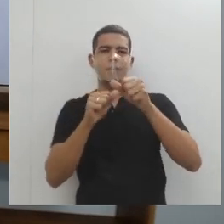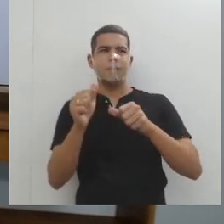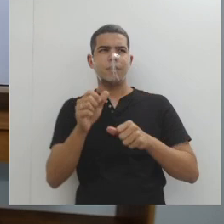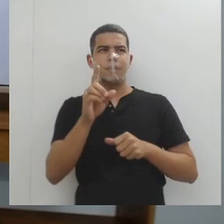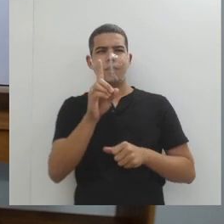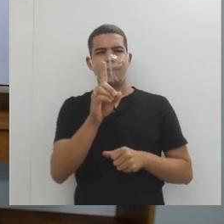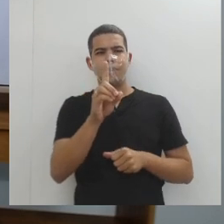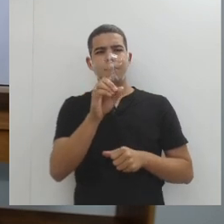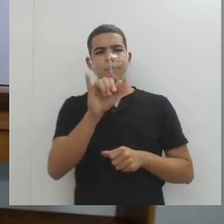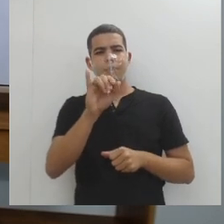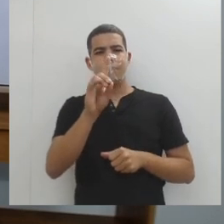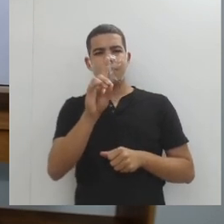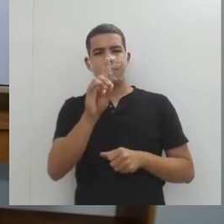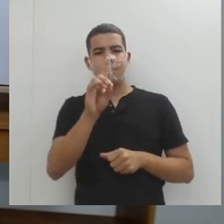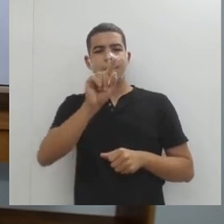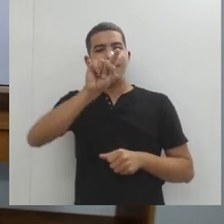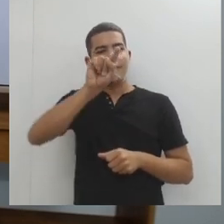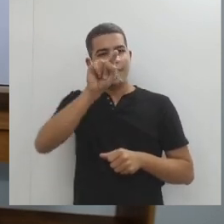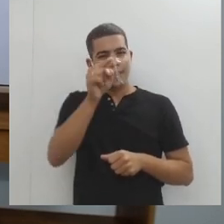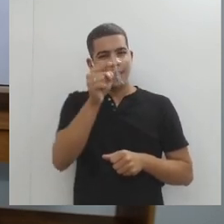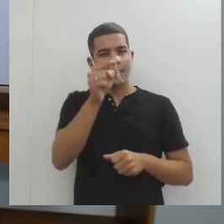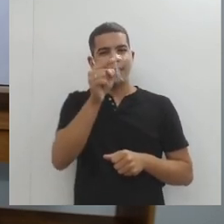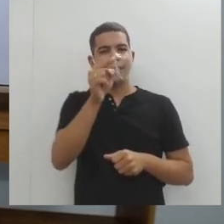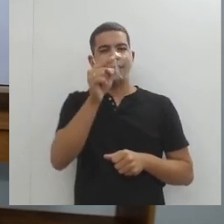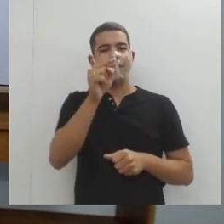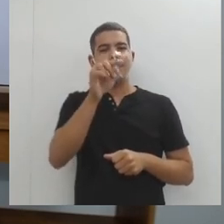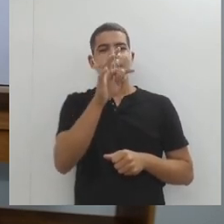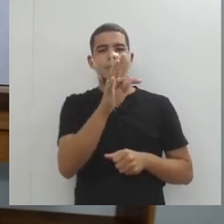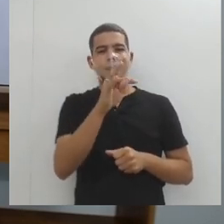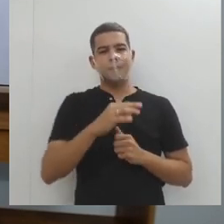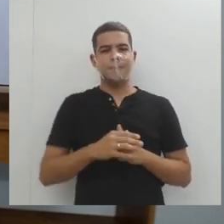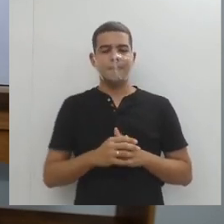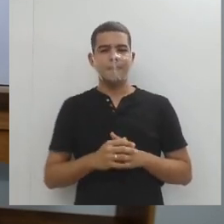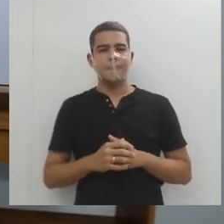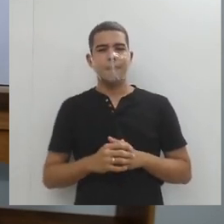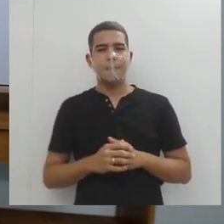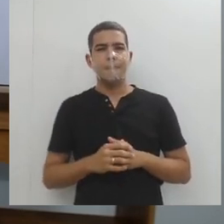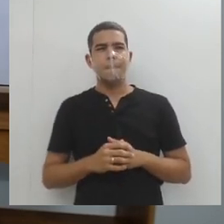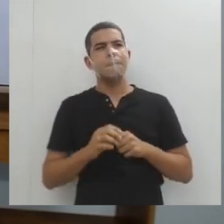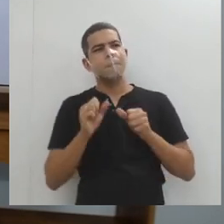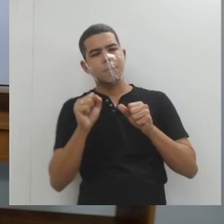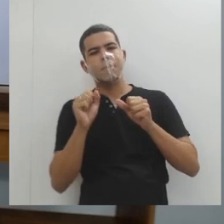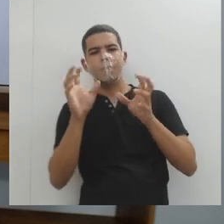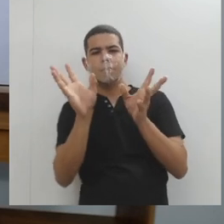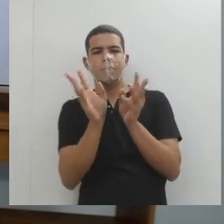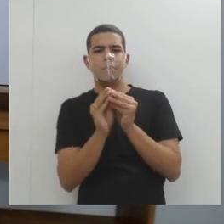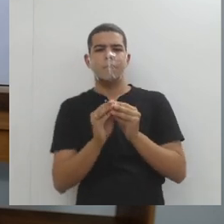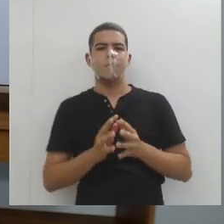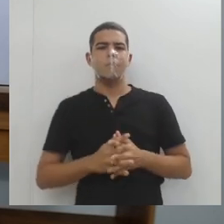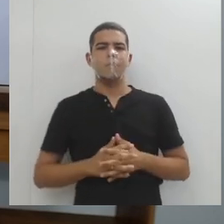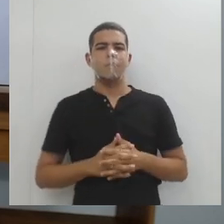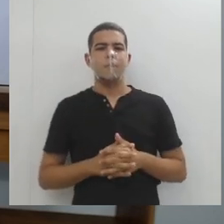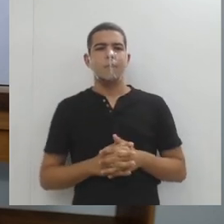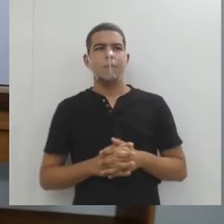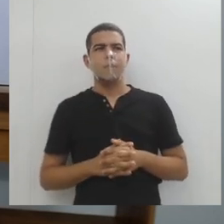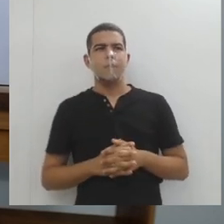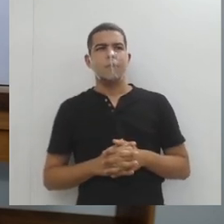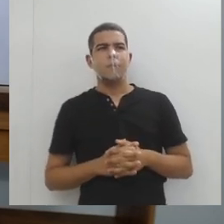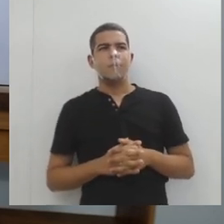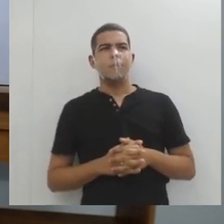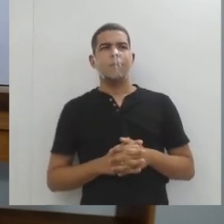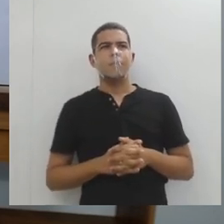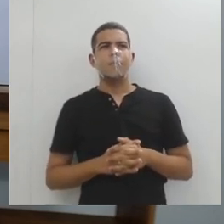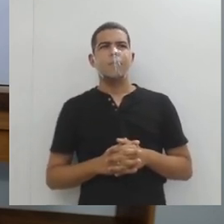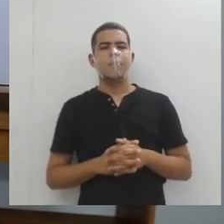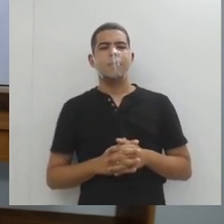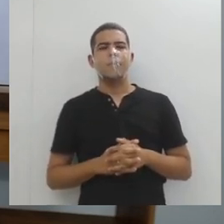D-I-D-N apóstrofo T. Ok? E aí depois eu preciso do meu verbo principal, só que esse verbo principal agora ele não vai mais sofrer alteração. Ele vai